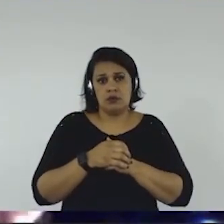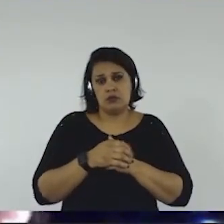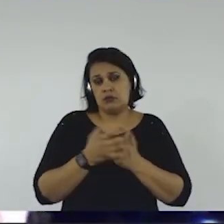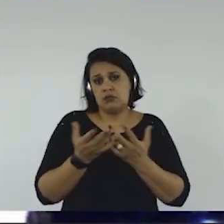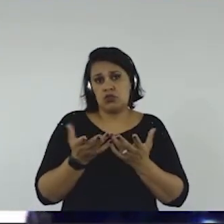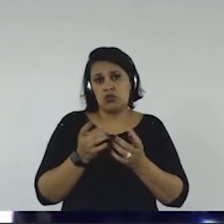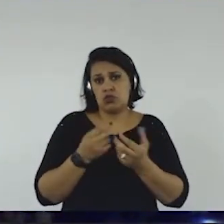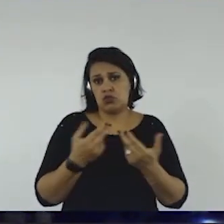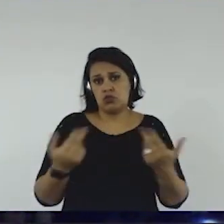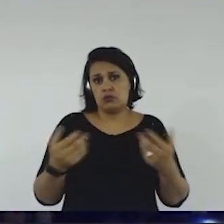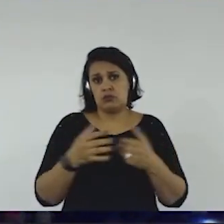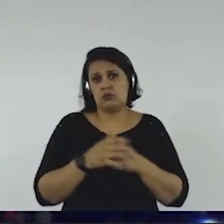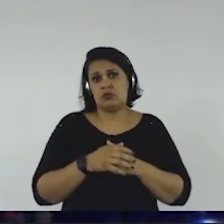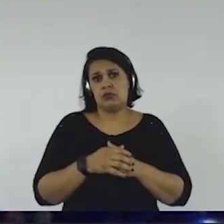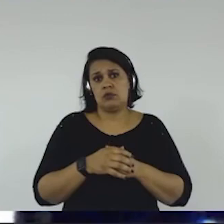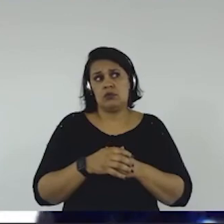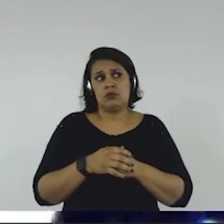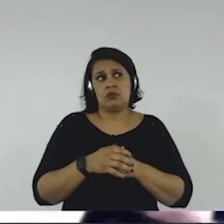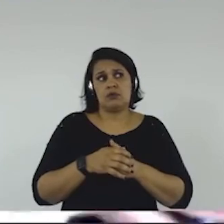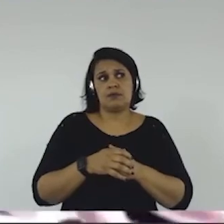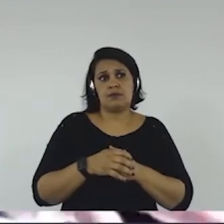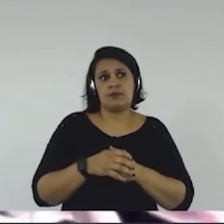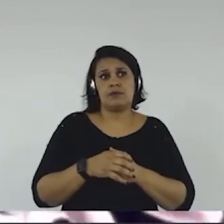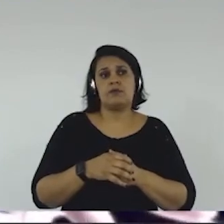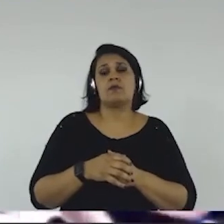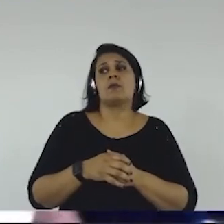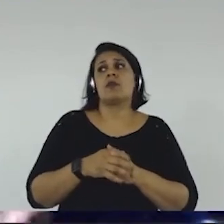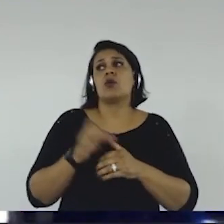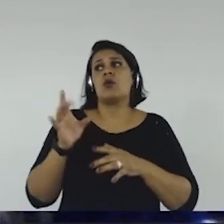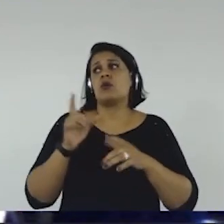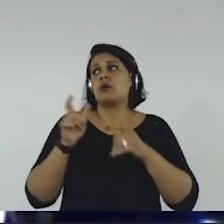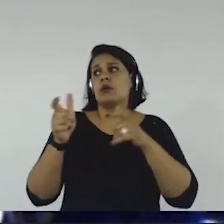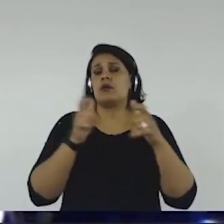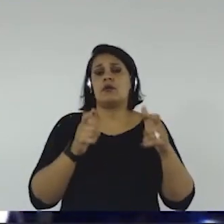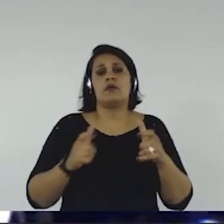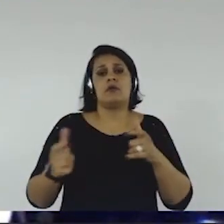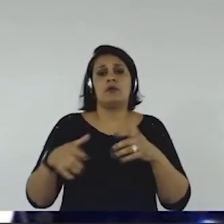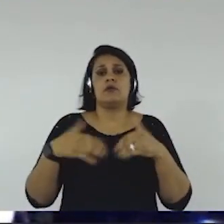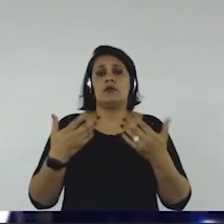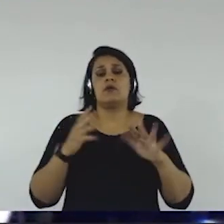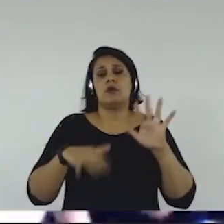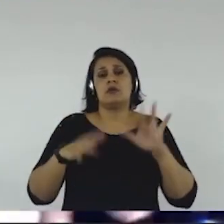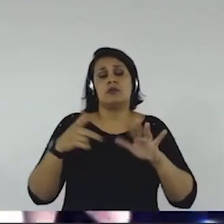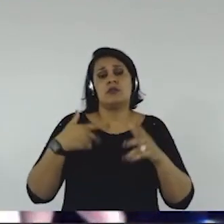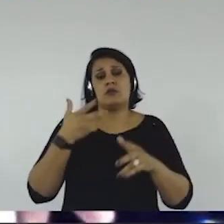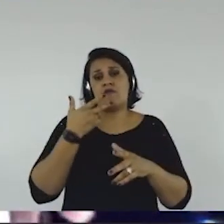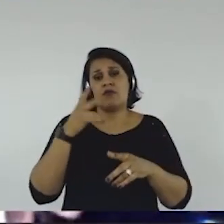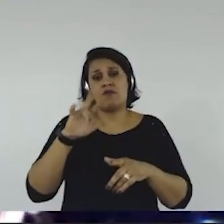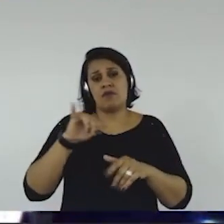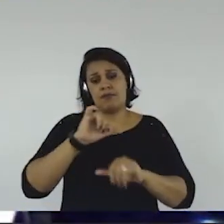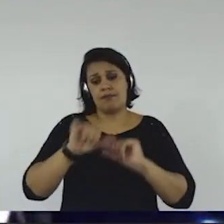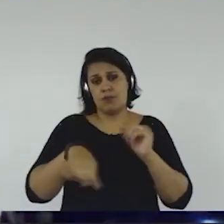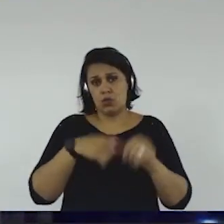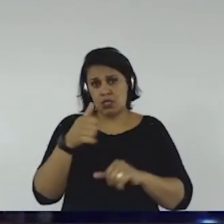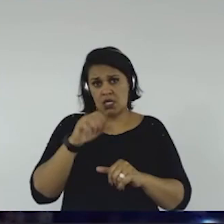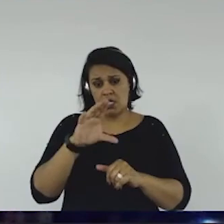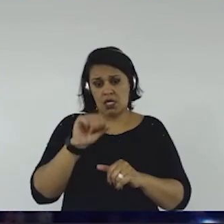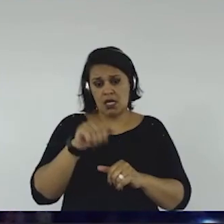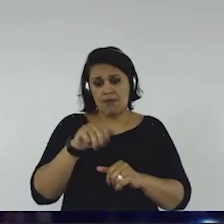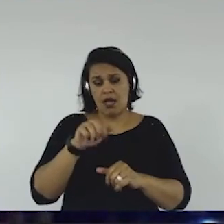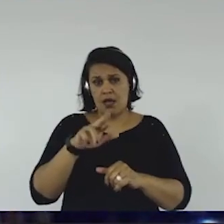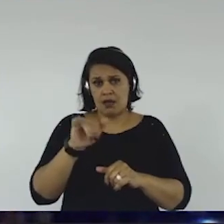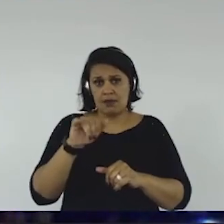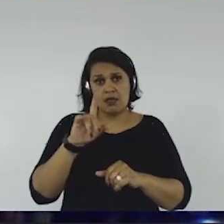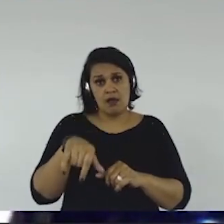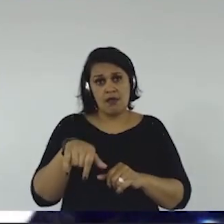câmaras brasileiras quando tem arbitragens em outros locais. Então, quando eu digo que nós vamos mudar o nosso modelo na Camarb, é mudar no sentido